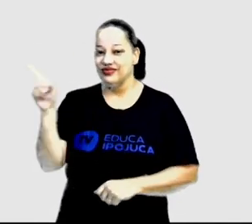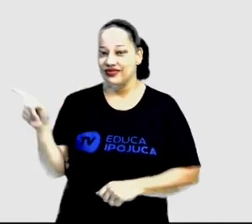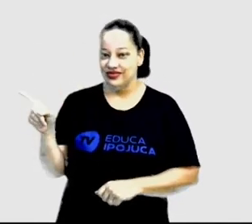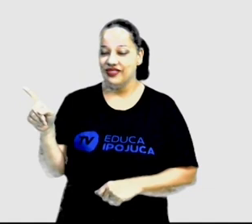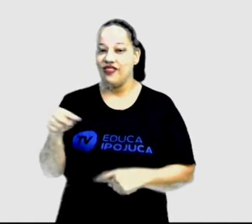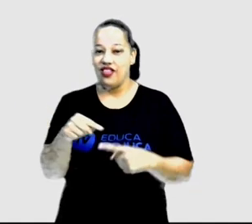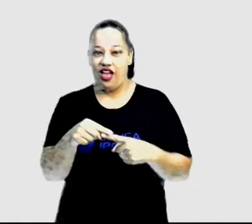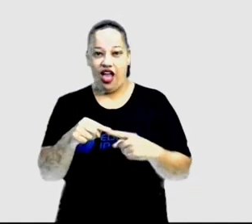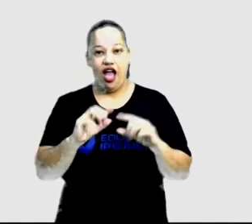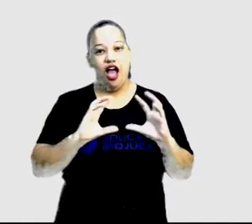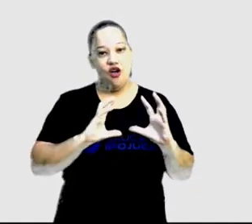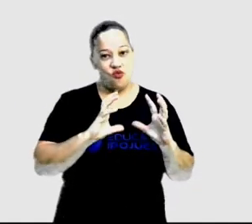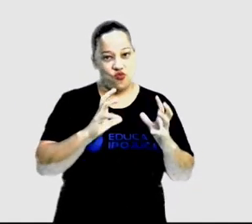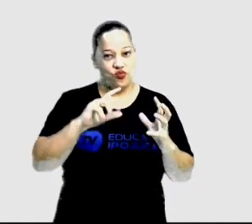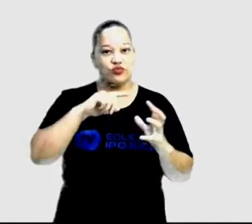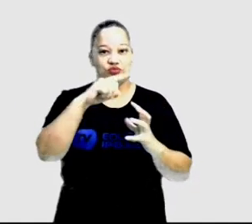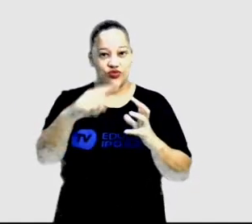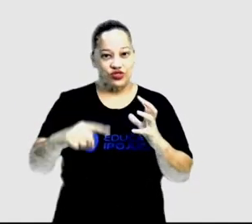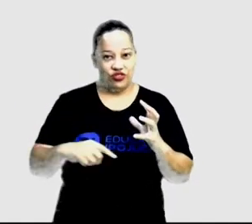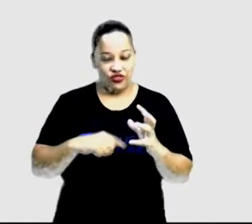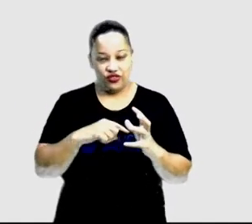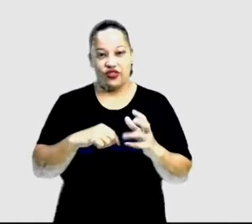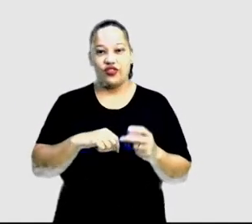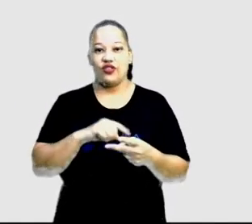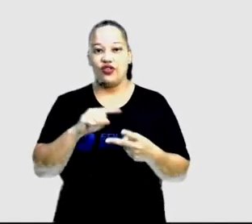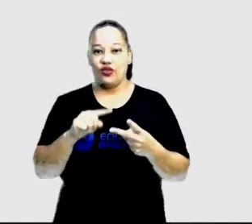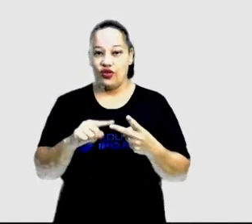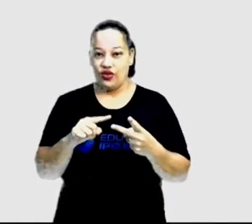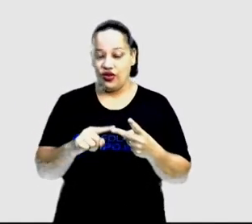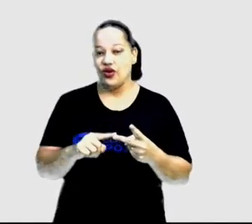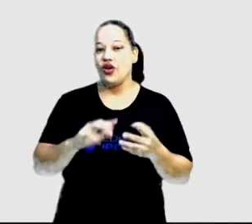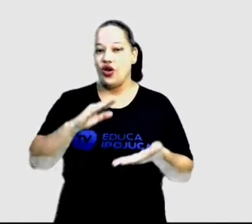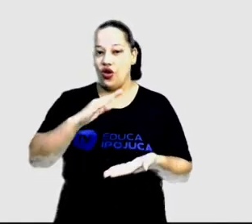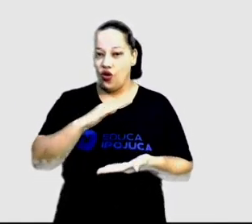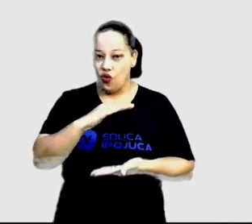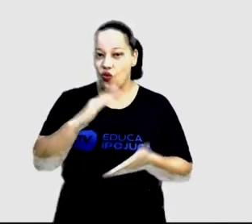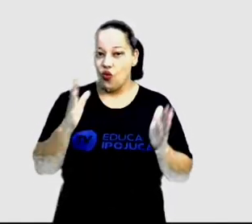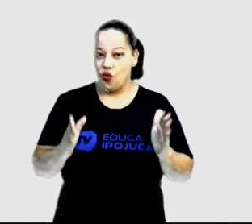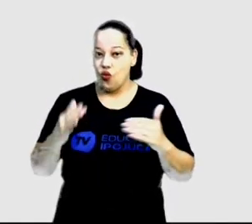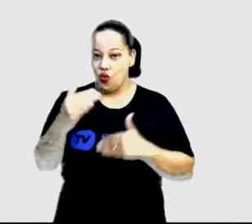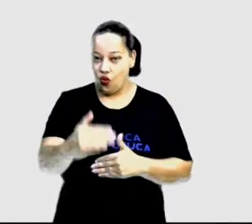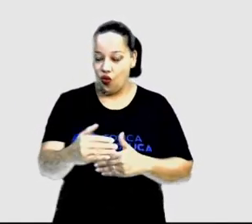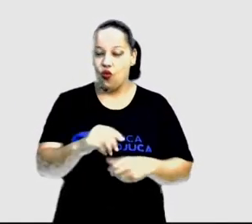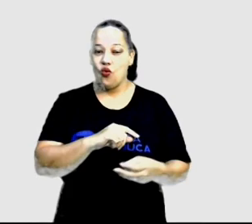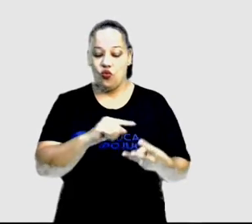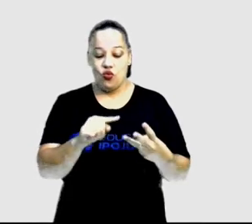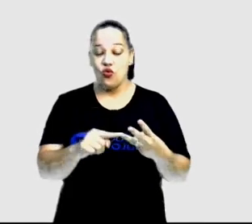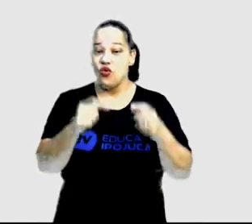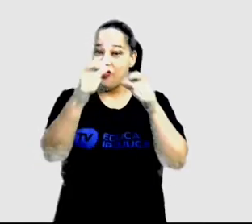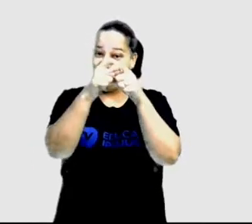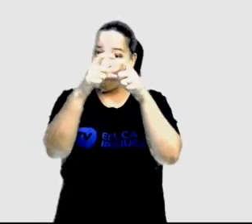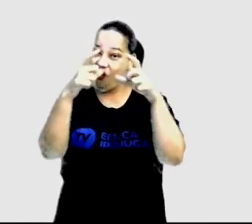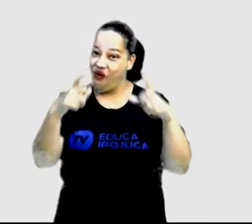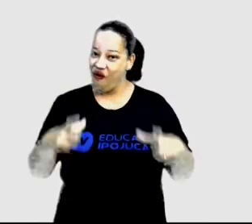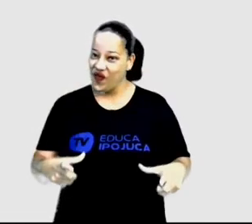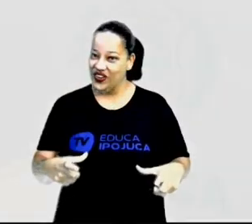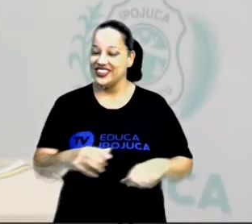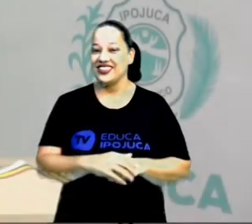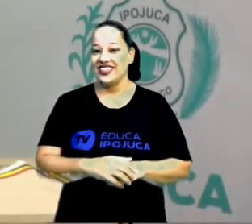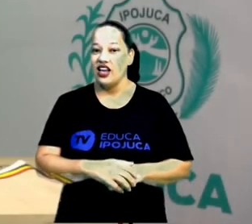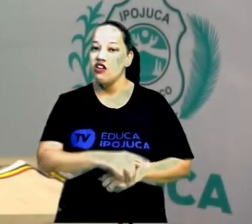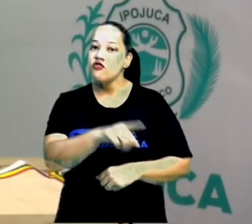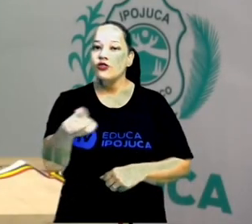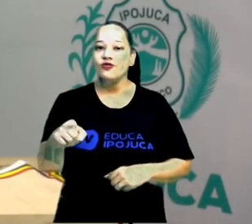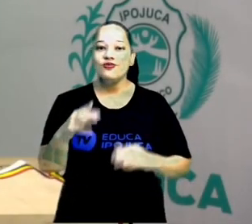a esfera, o cubo e o cone. Aí